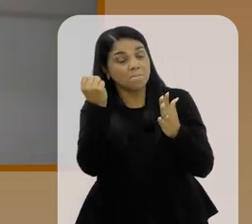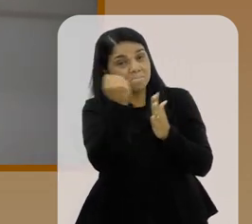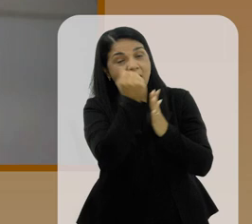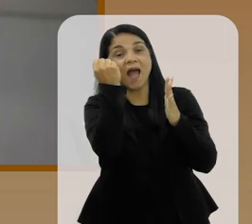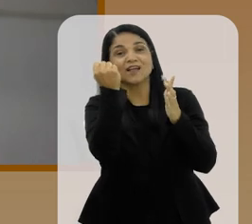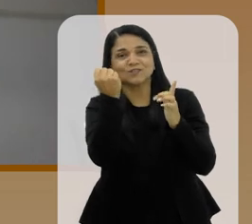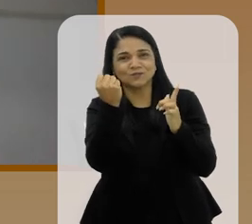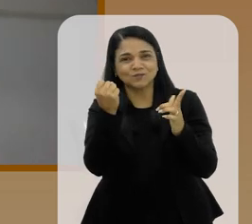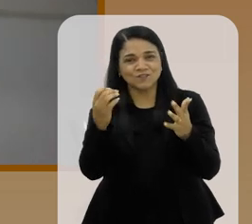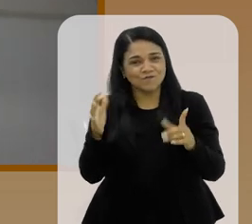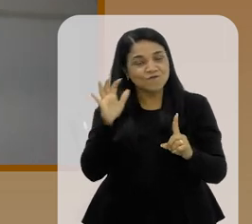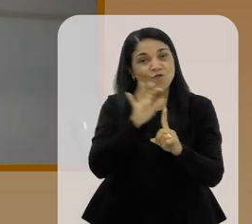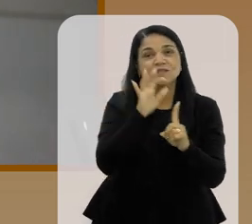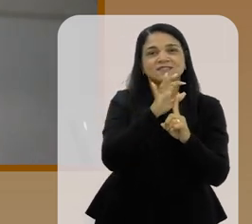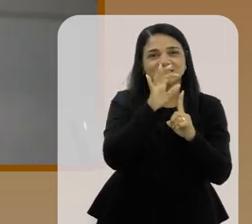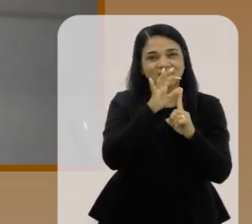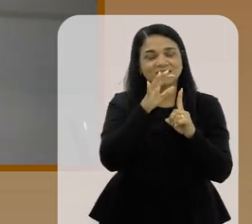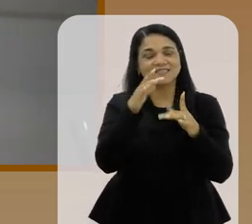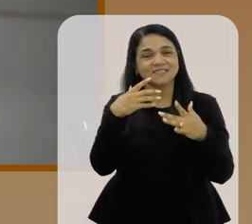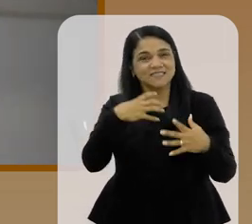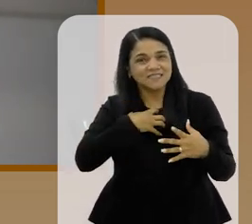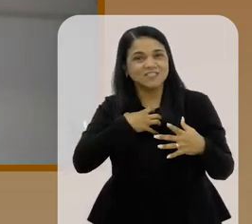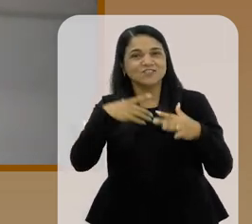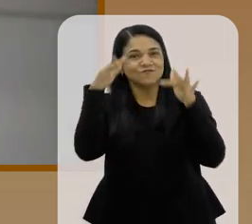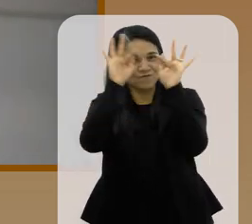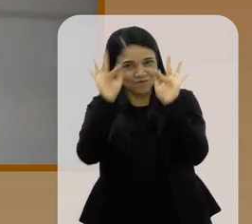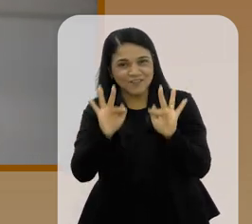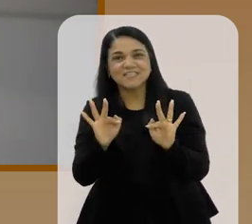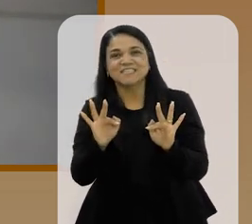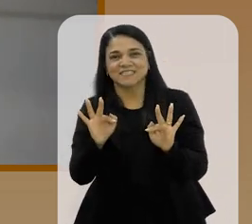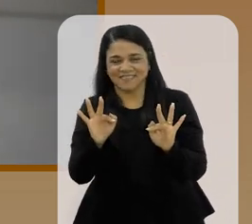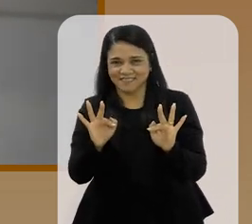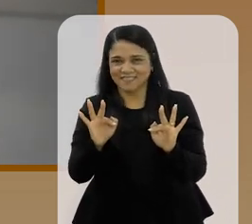você vê todos esses impactos para além de simplesmente você ficar feliz